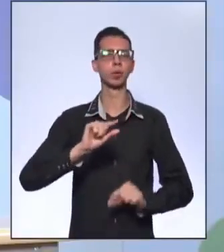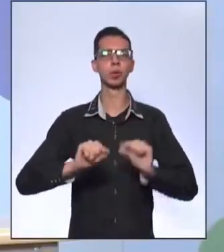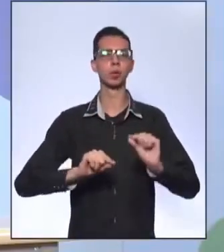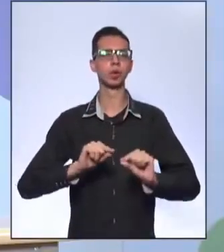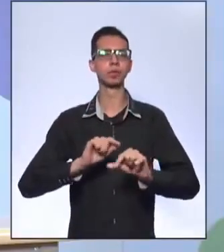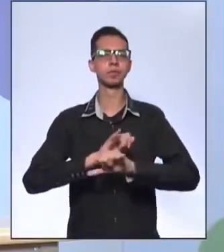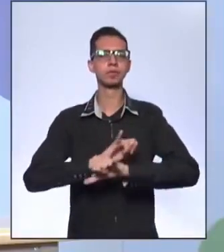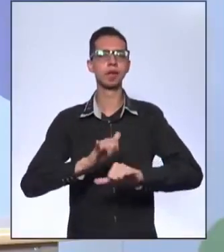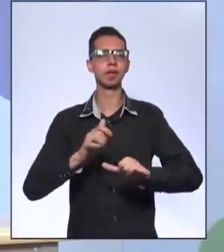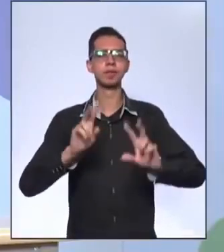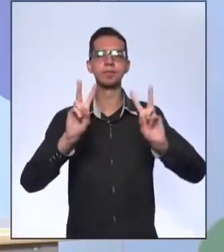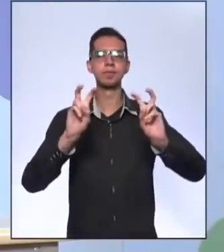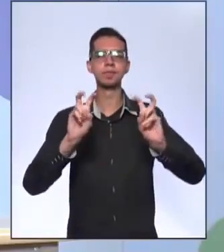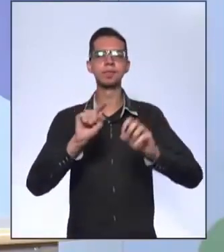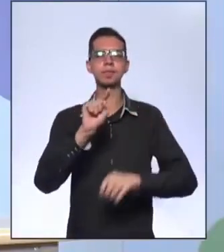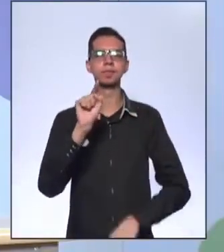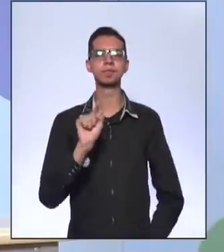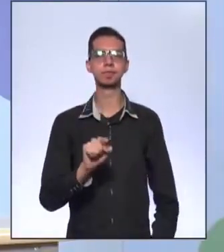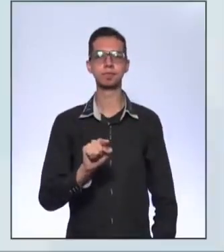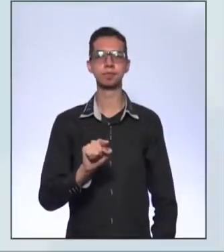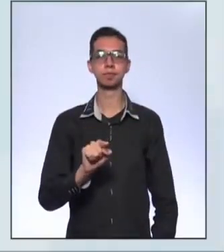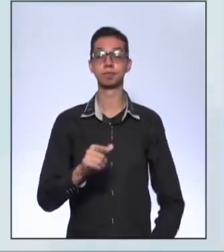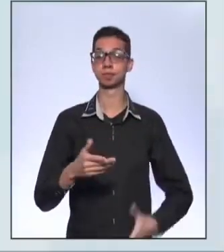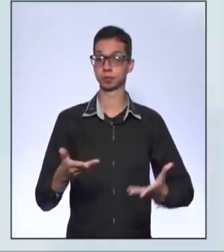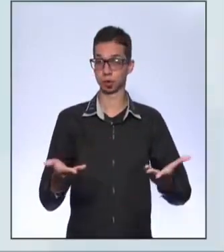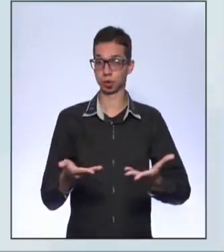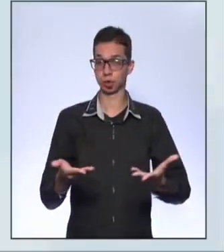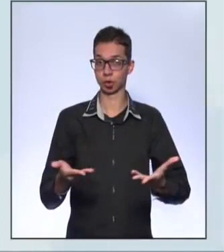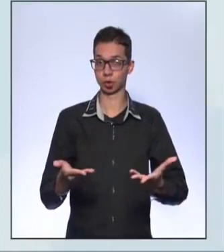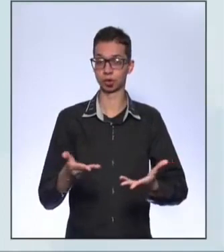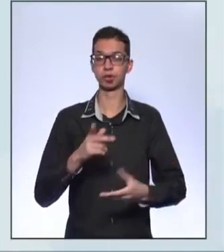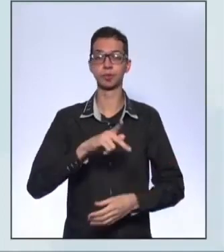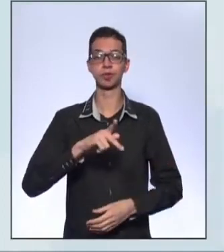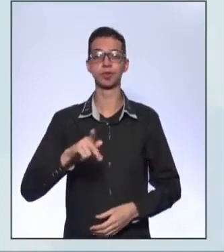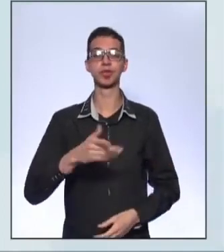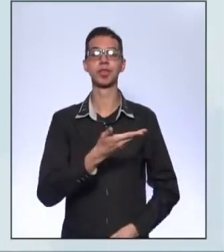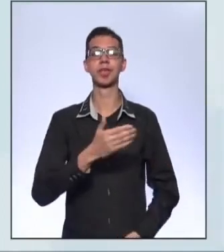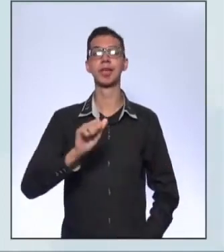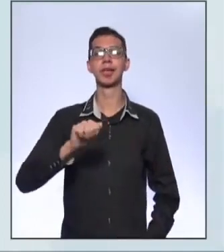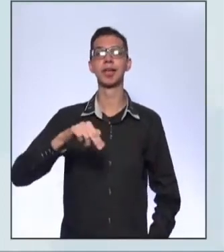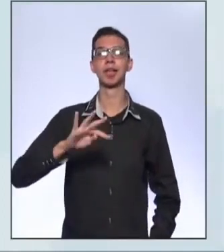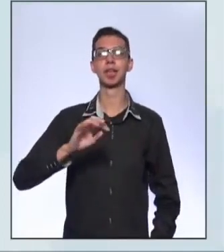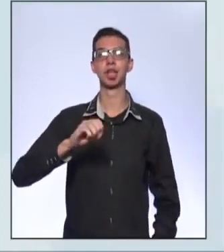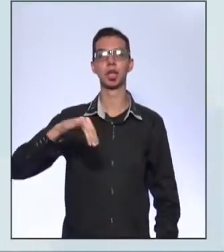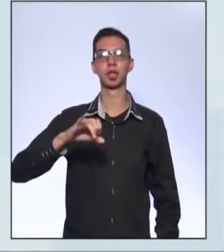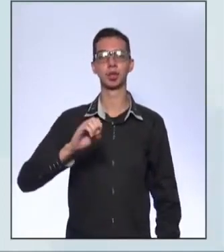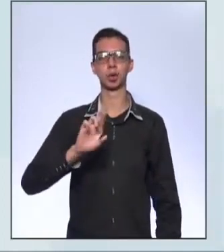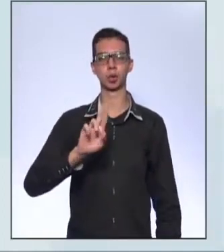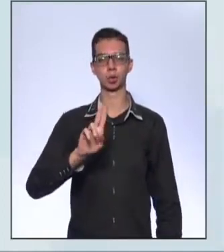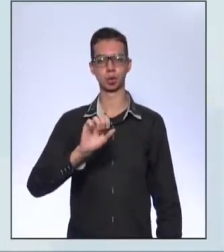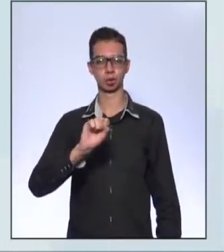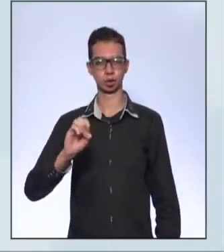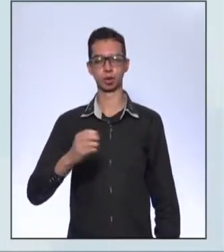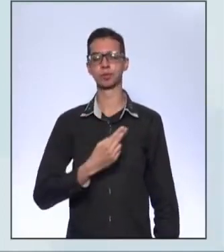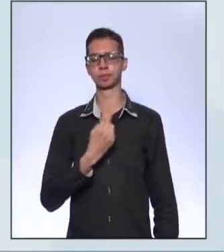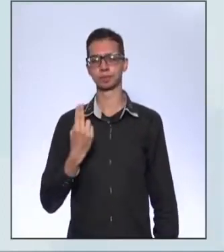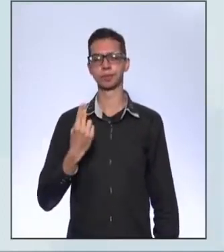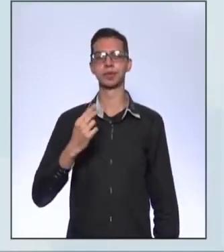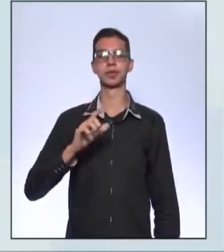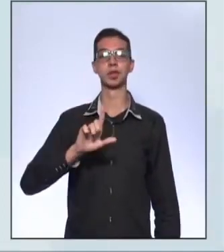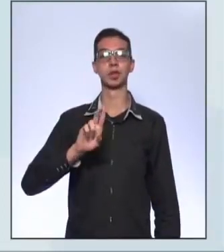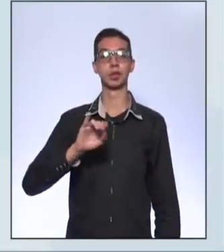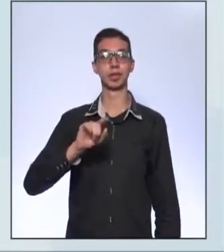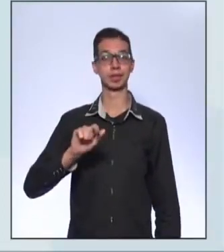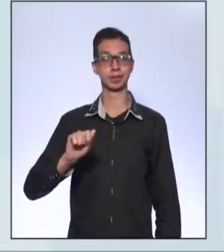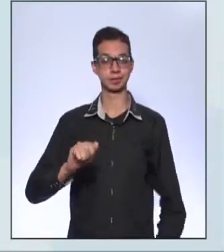na aula de hoje né que vai ser ministrada pelo professor Antônio Russo e mediada por mim professora Luize somos da equipe de ciências humanas